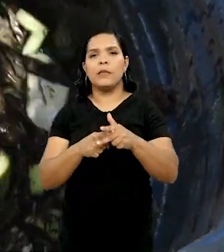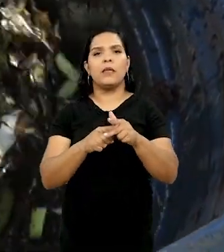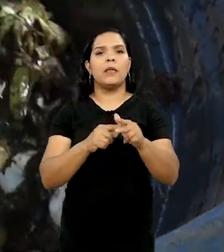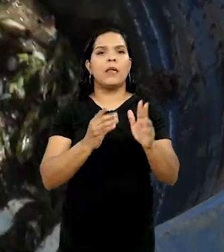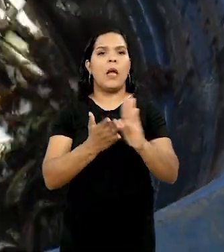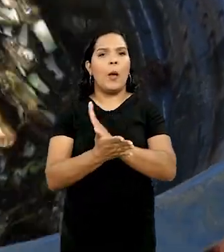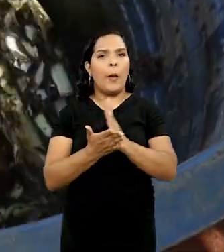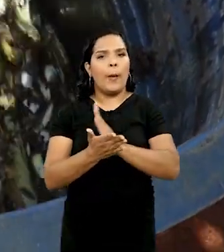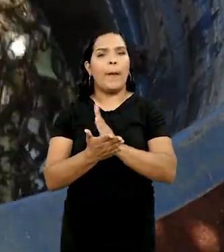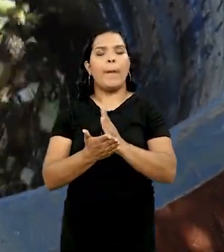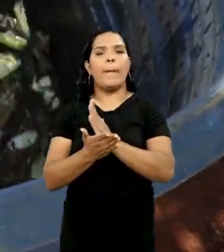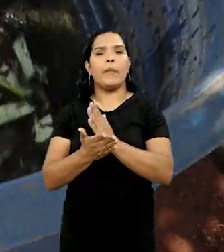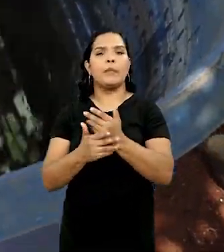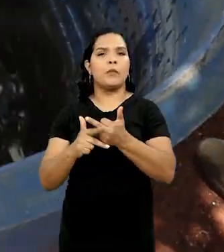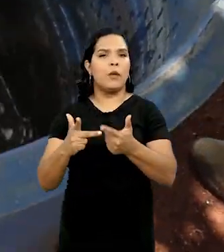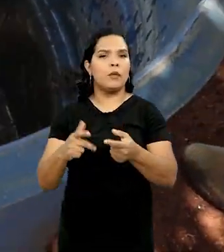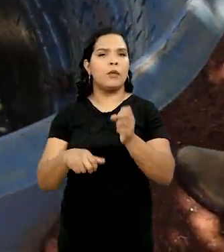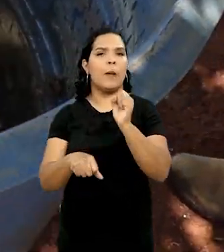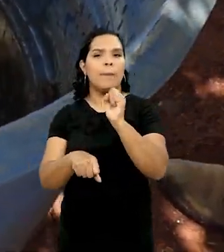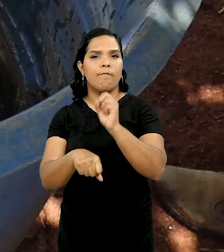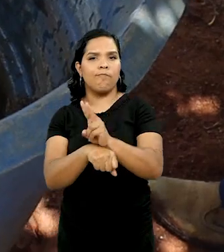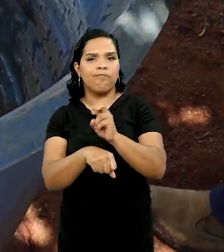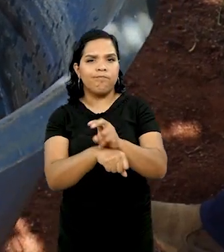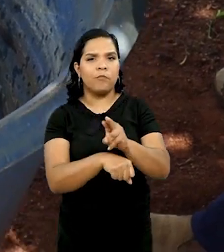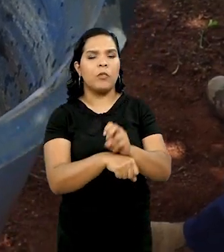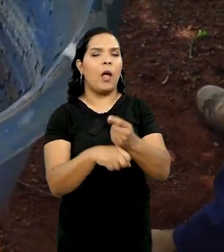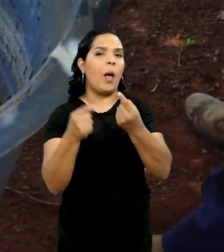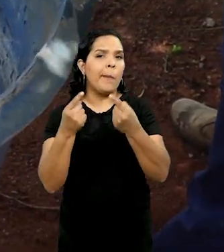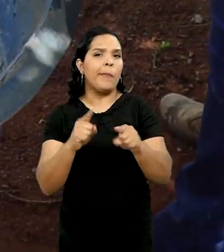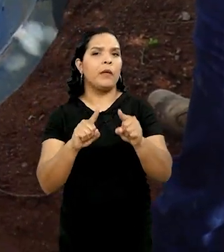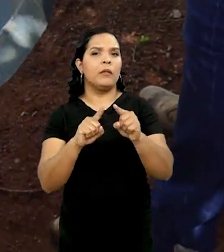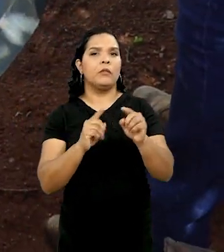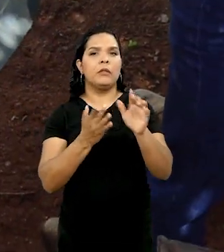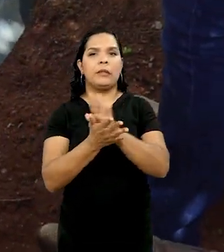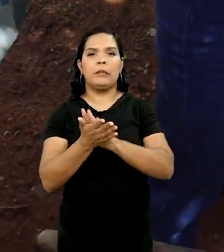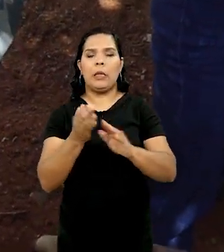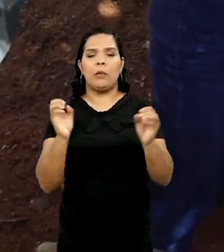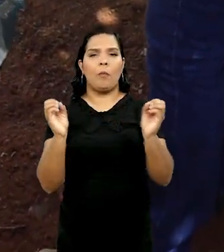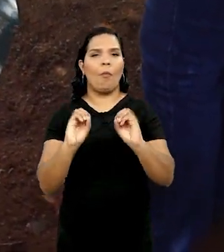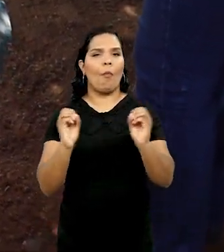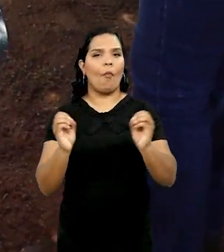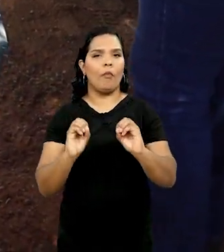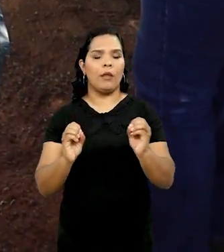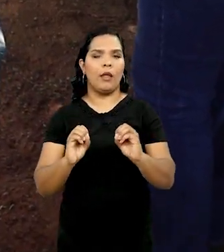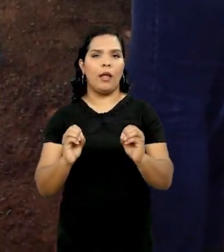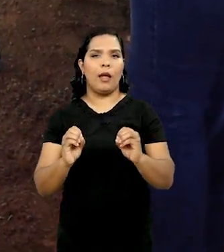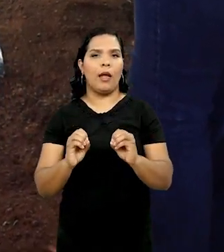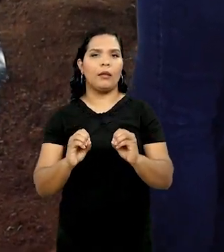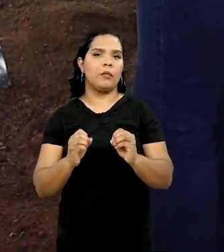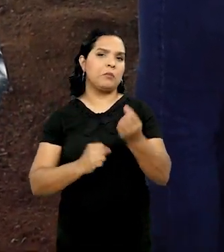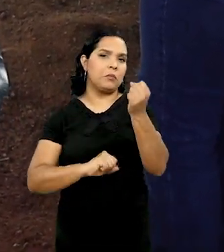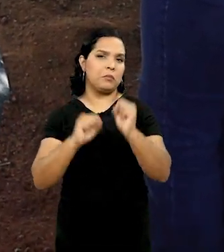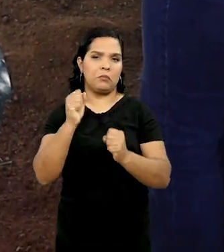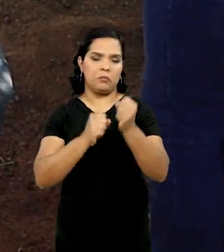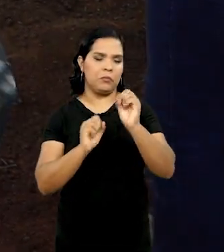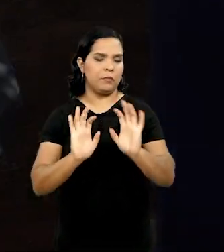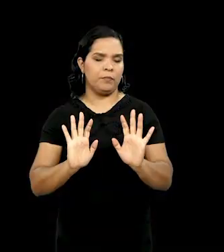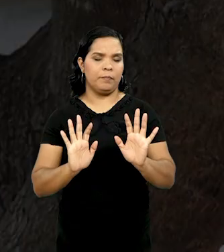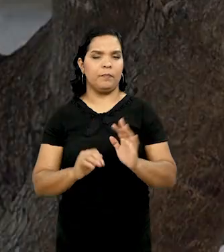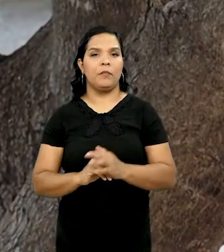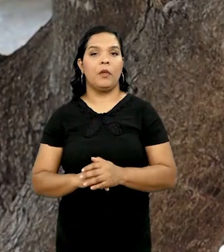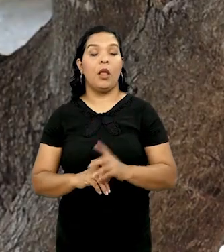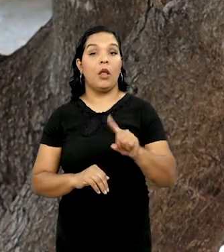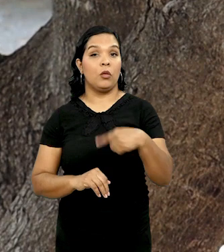ataques de pragas, de doenças. Só que de tudo de forma agroecológica, sem usar nenhum tipo de defensivo industrializado.